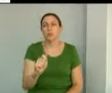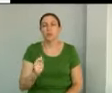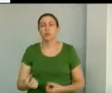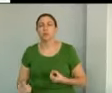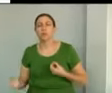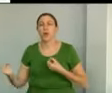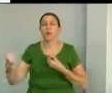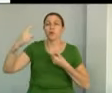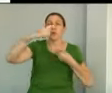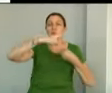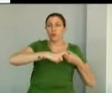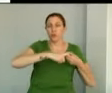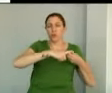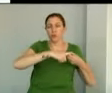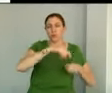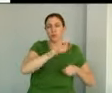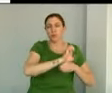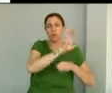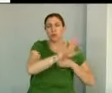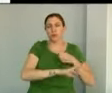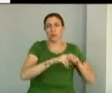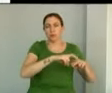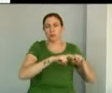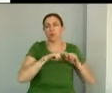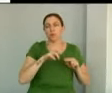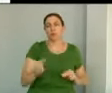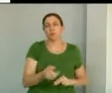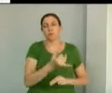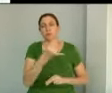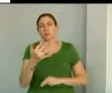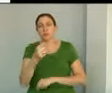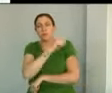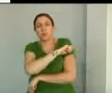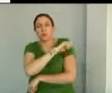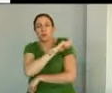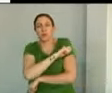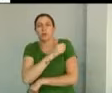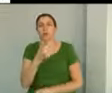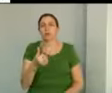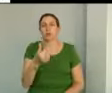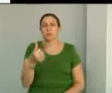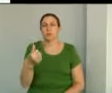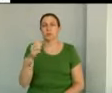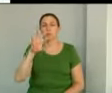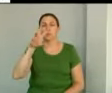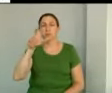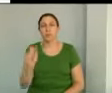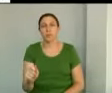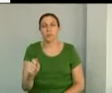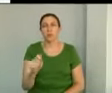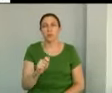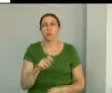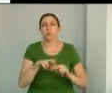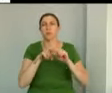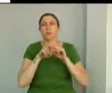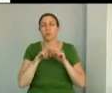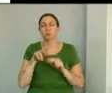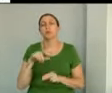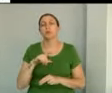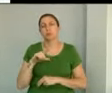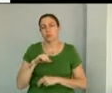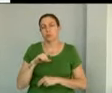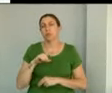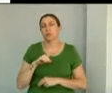em razão dos alunos matriculados nas escolas municipais, de 66 milhões. Então, por isso, o ganho de